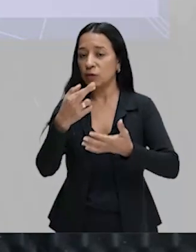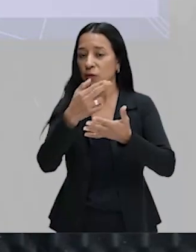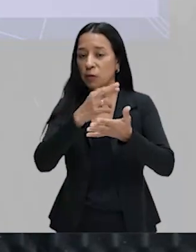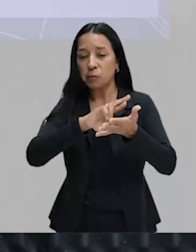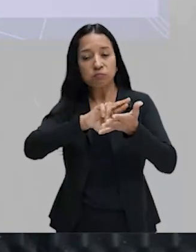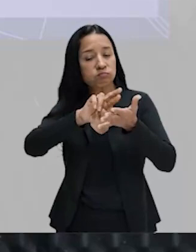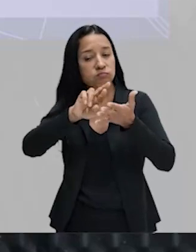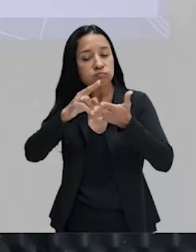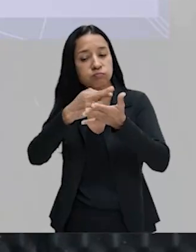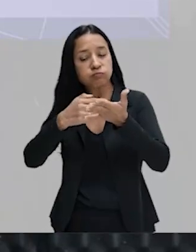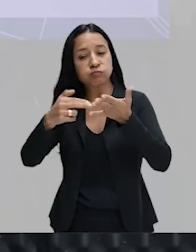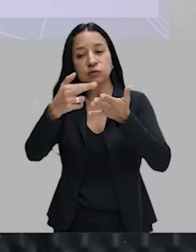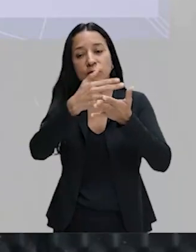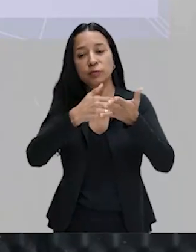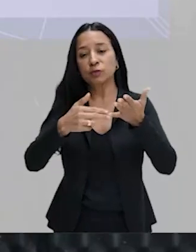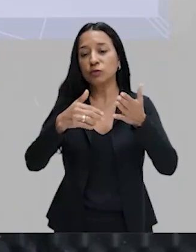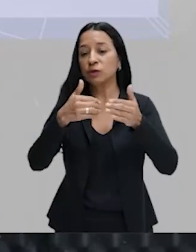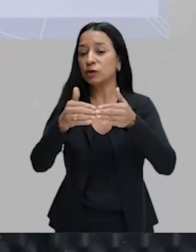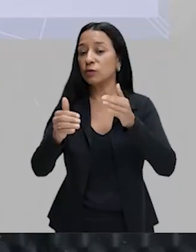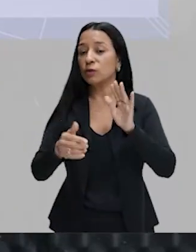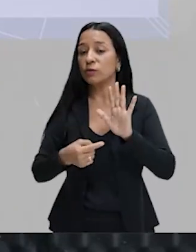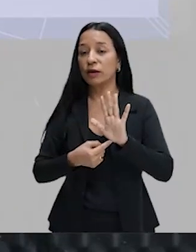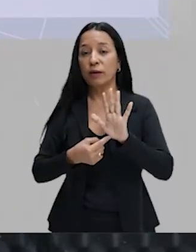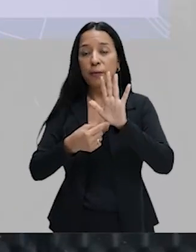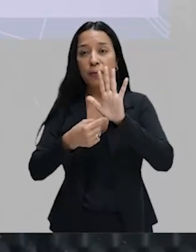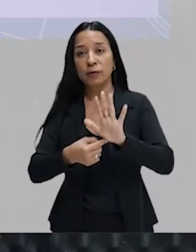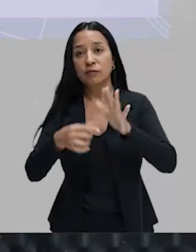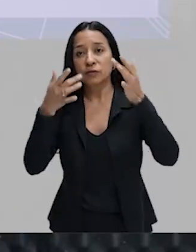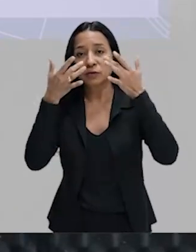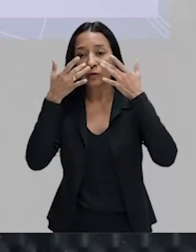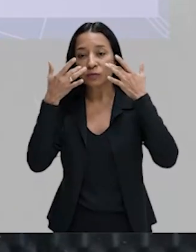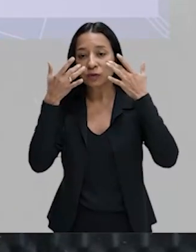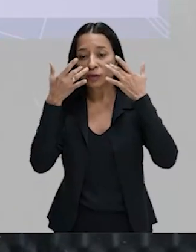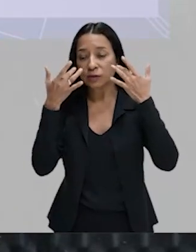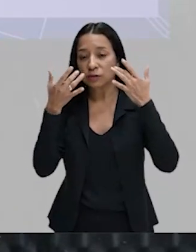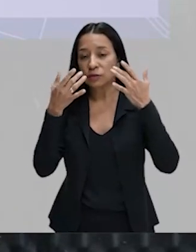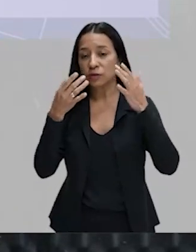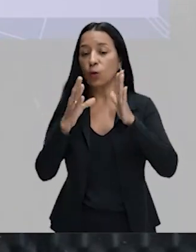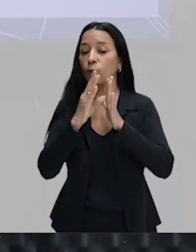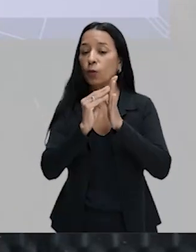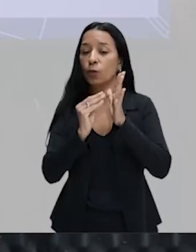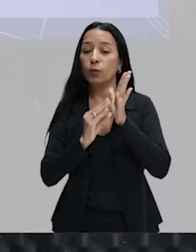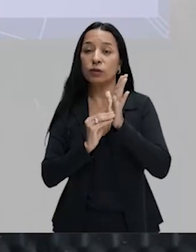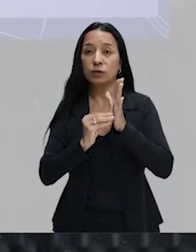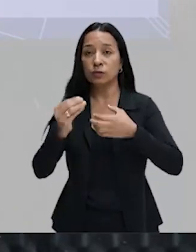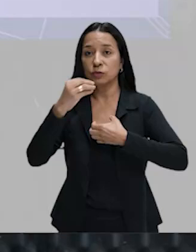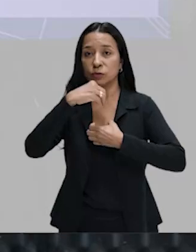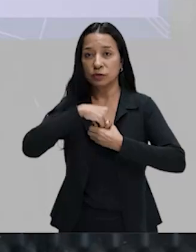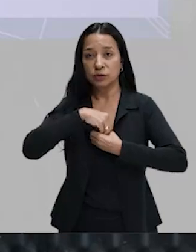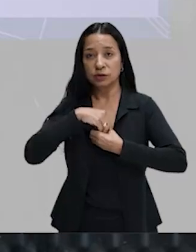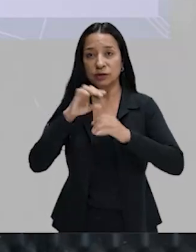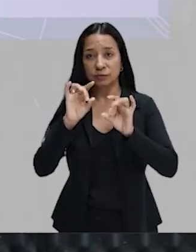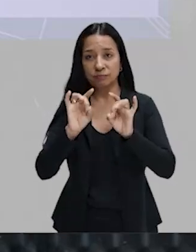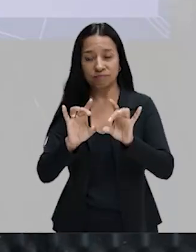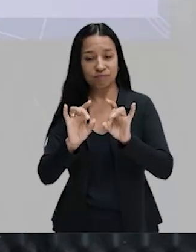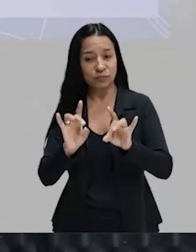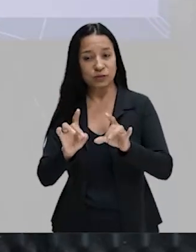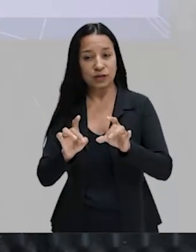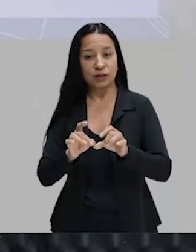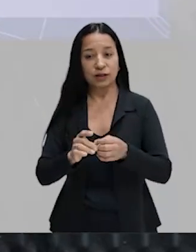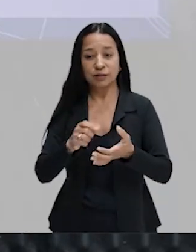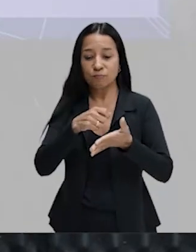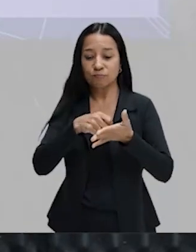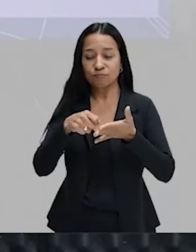qualquer manifestação de arte, uma vez que é um conteúdo subjetivo de cada autor. Ok? Compliquei? Ainda não acabou a aula,